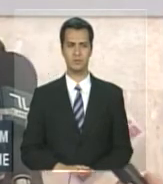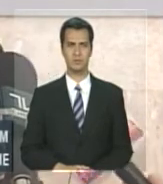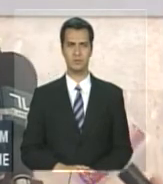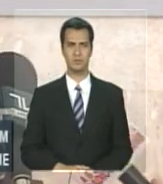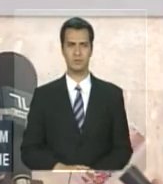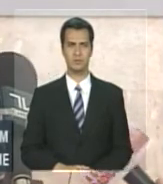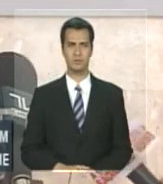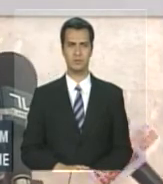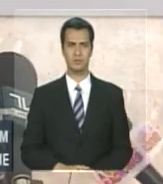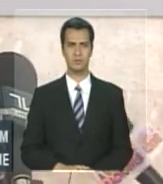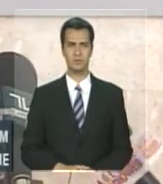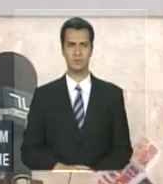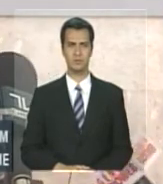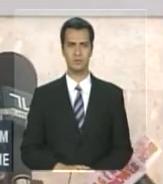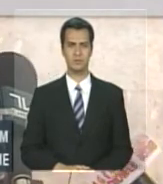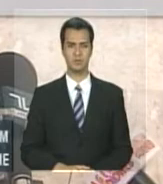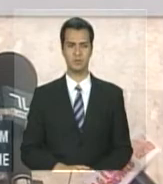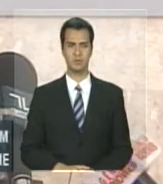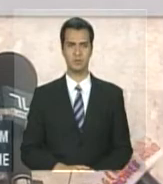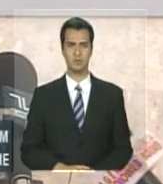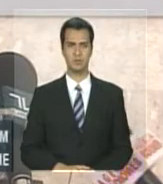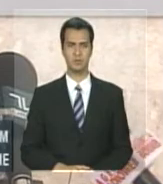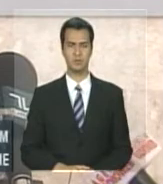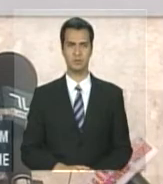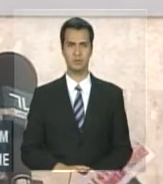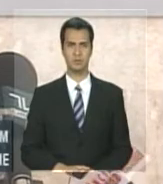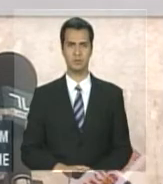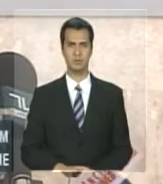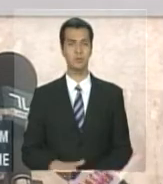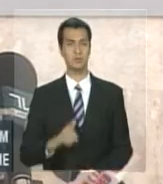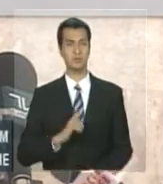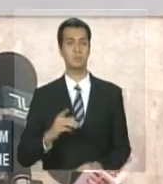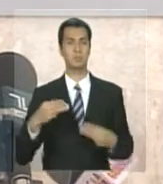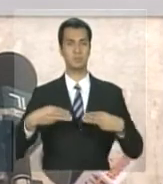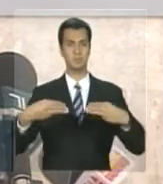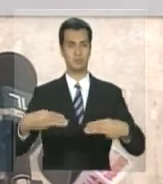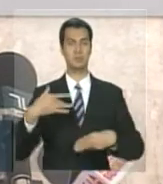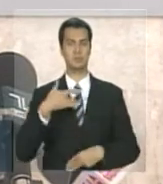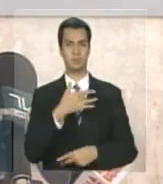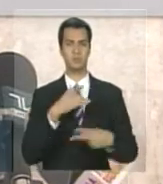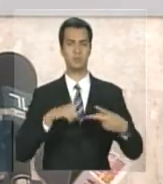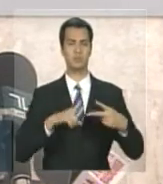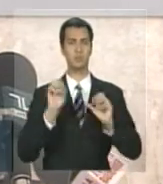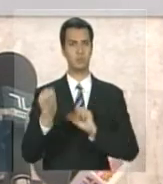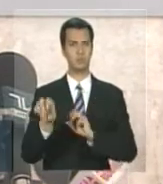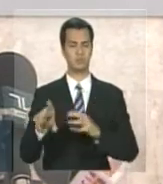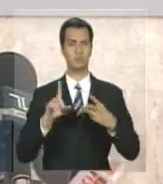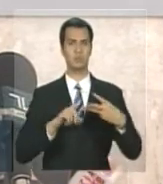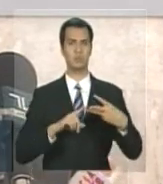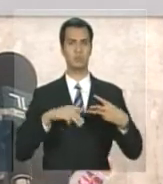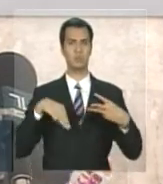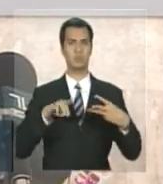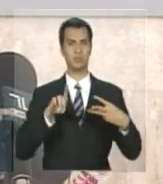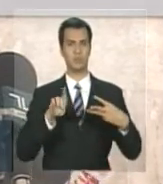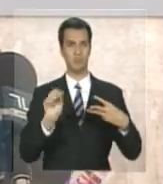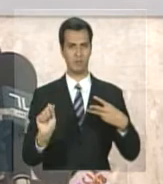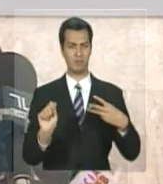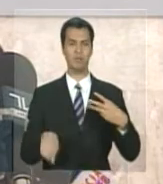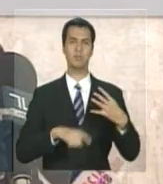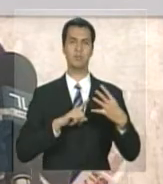Além do, né, estava o Ministério da Saúde, Educação, Desenvolvimento